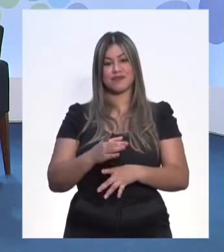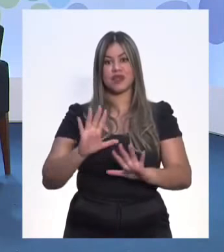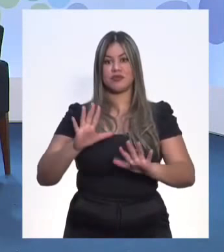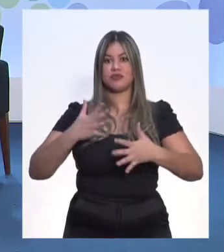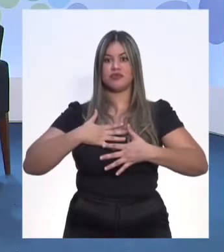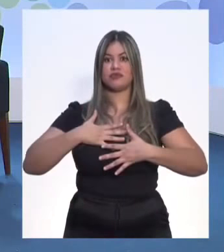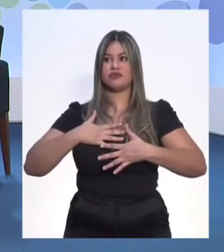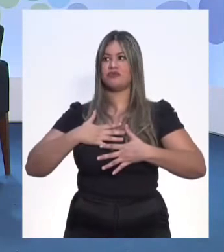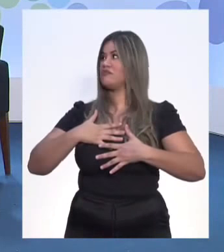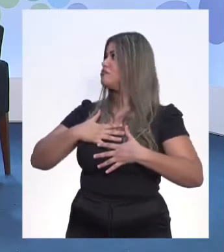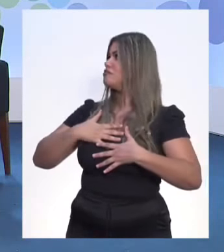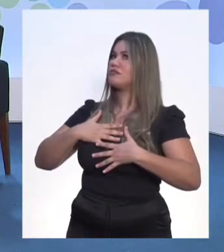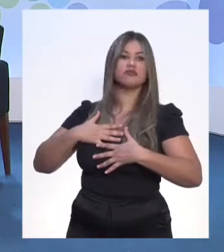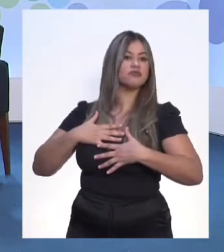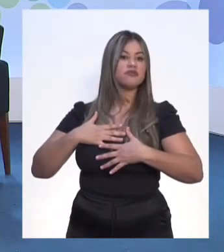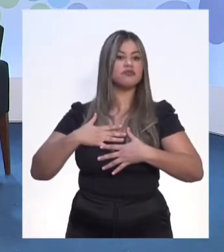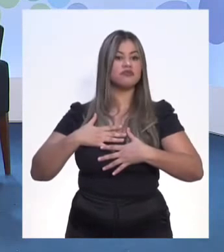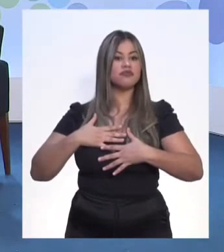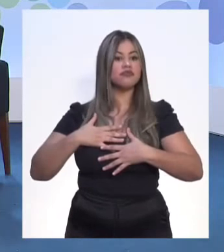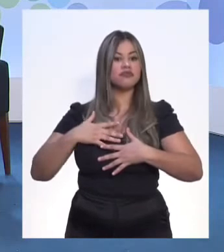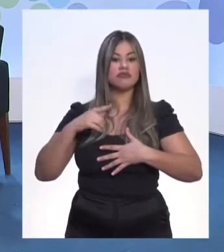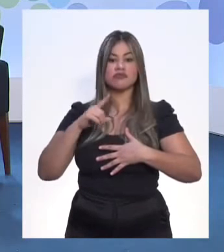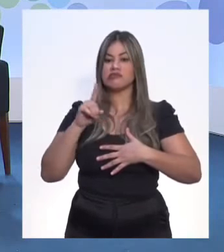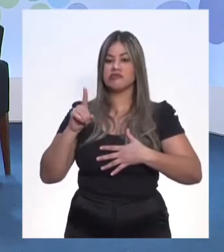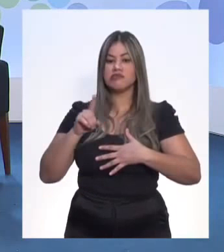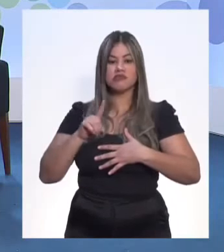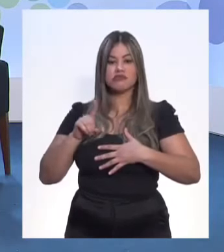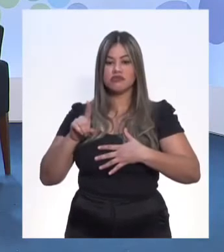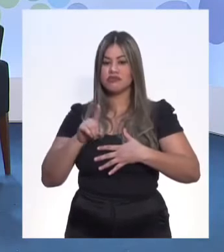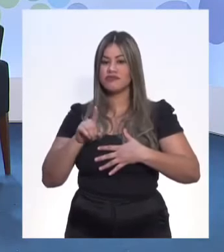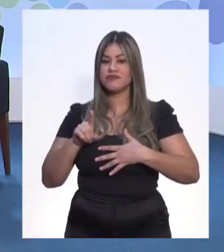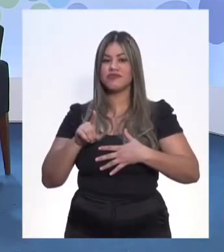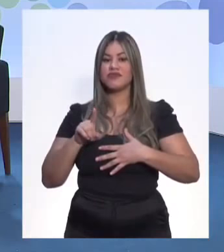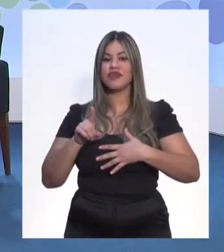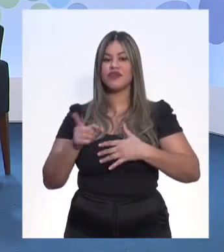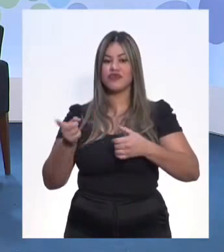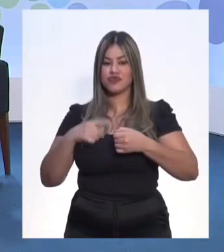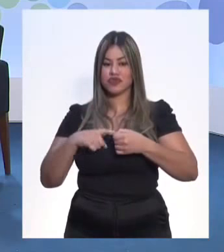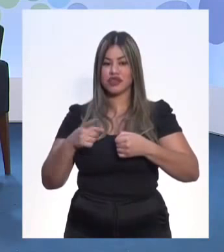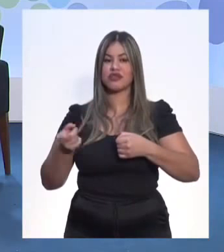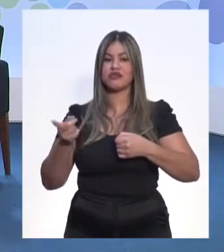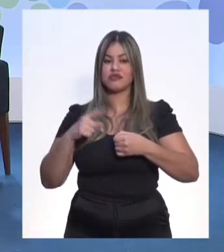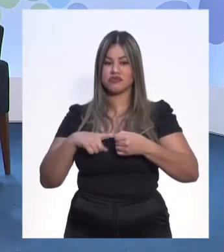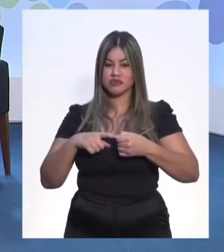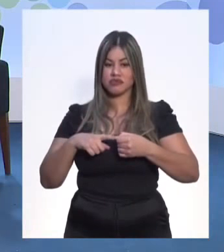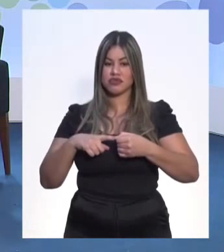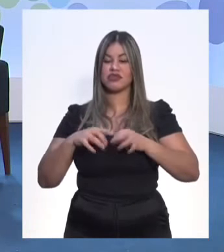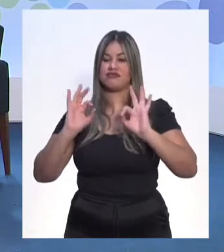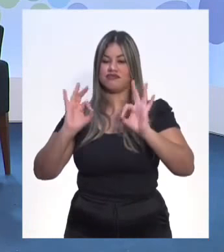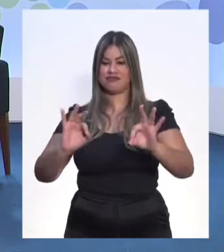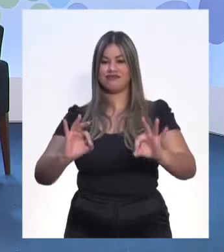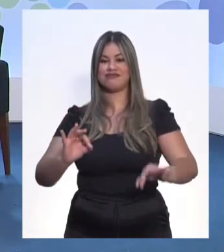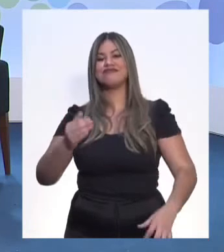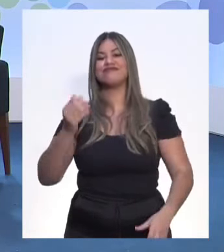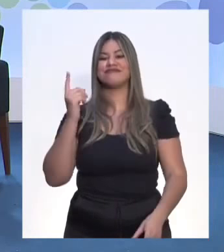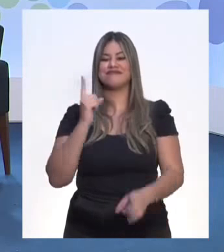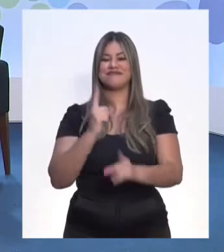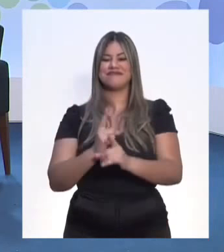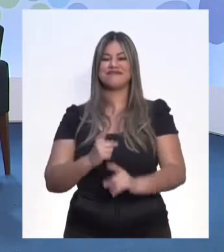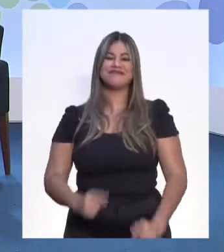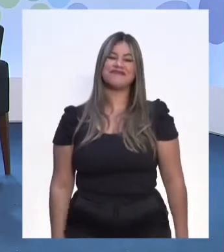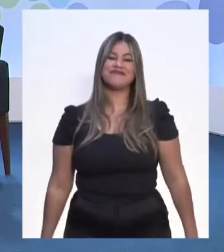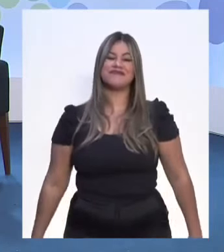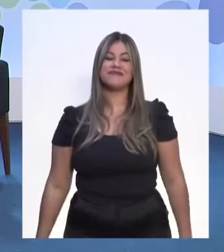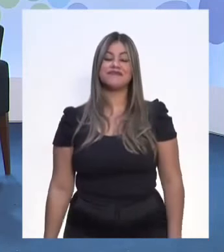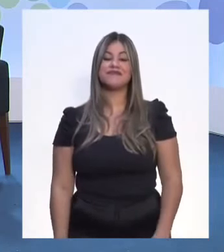que que eu fiz aqui tá eu voltei voltei tá assistindo numeração